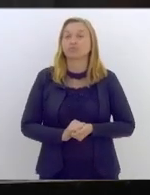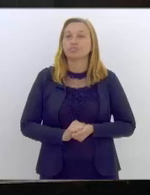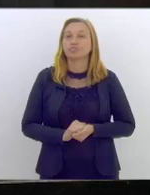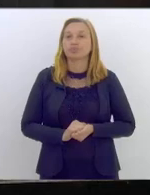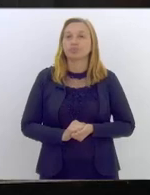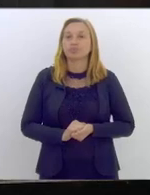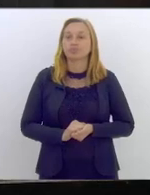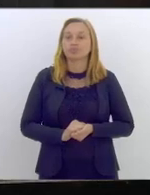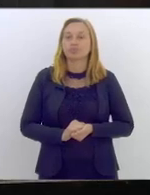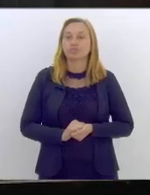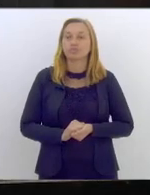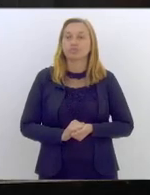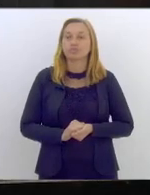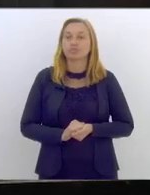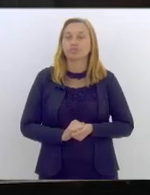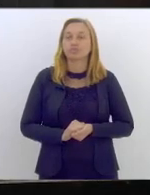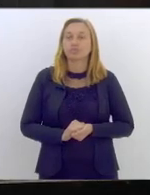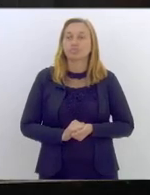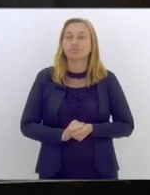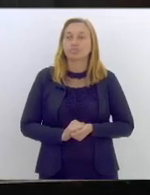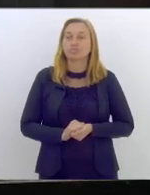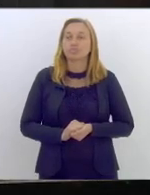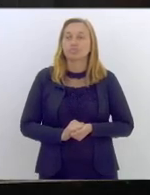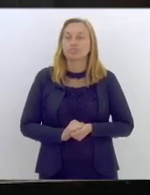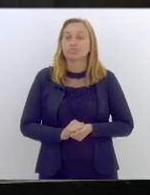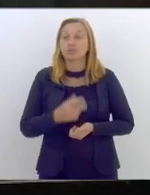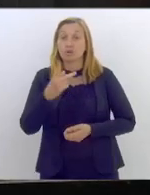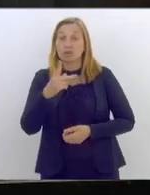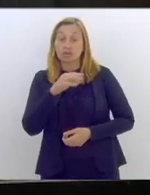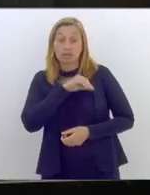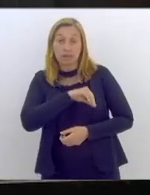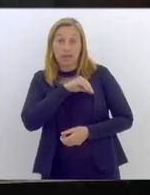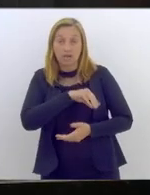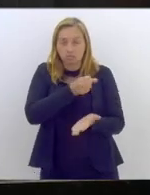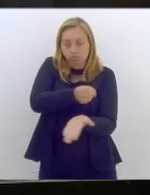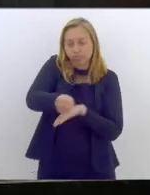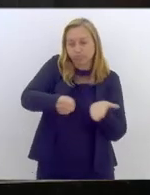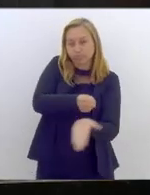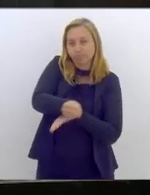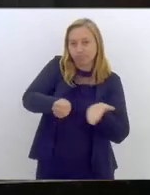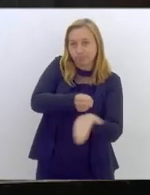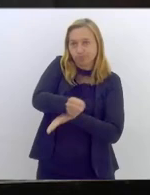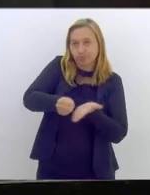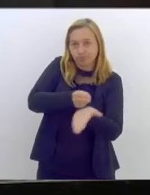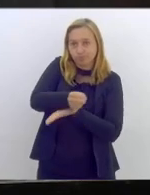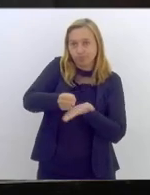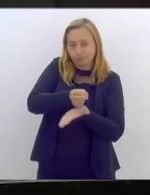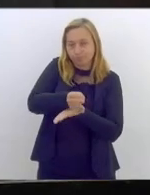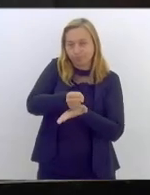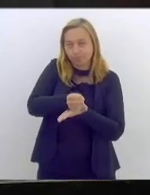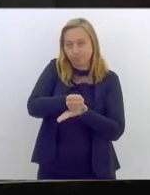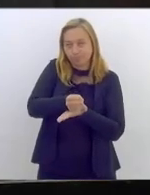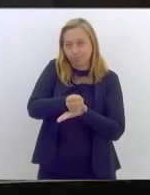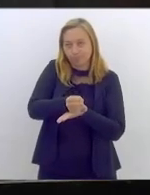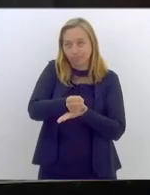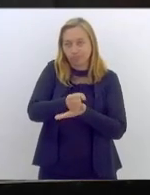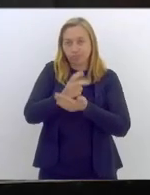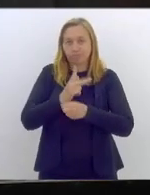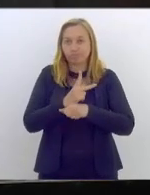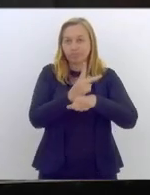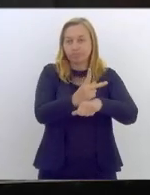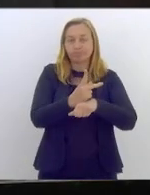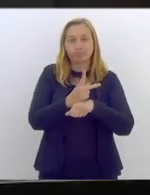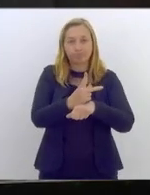assim considerando seu salário base, as